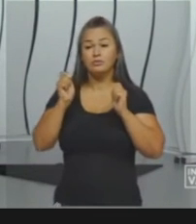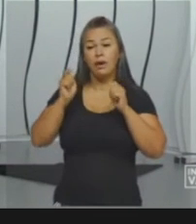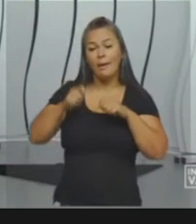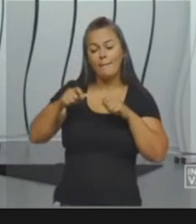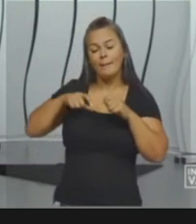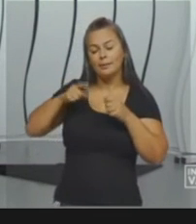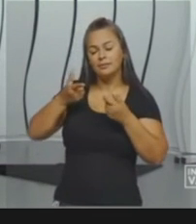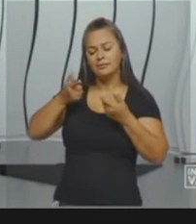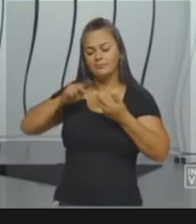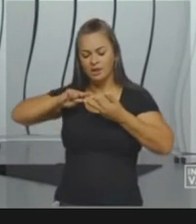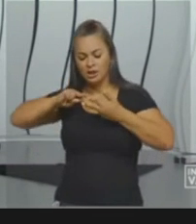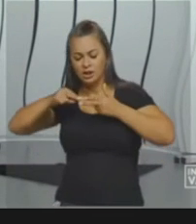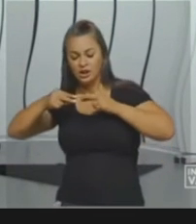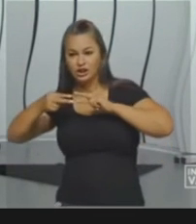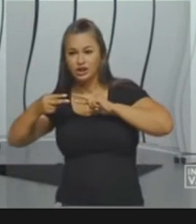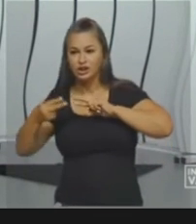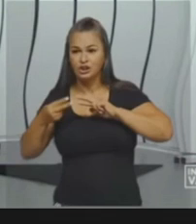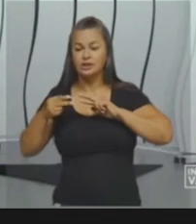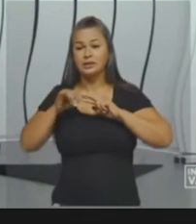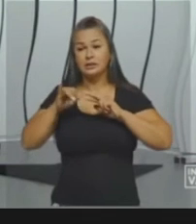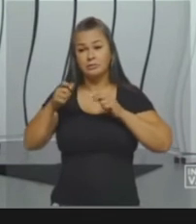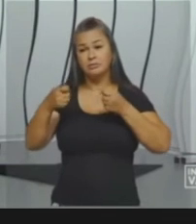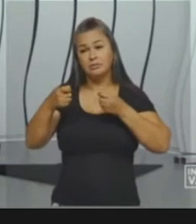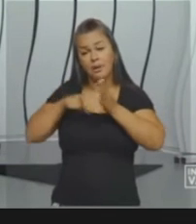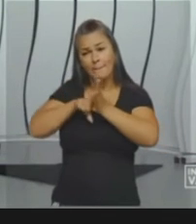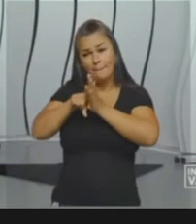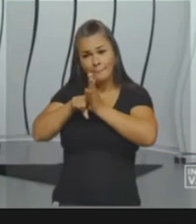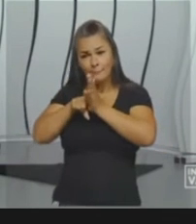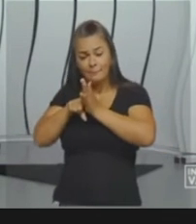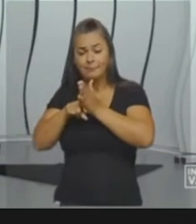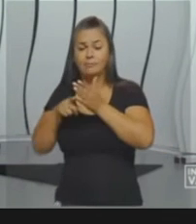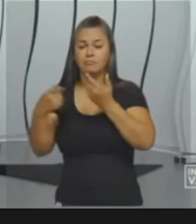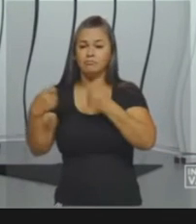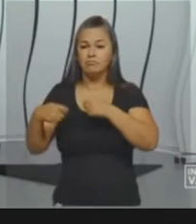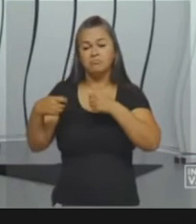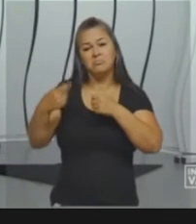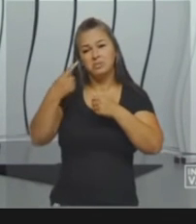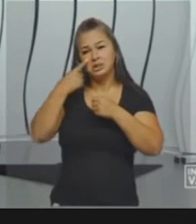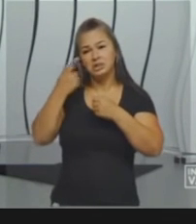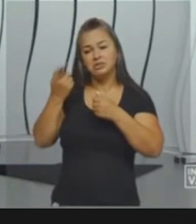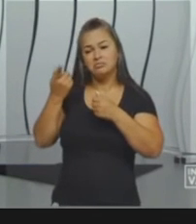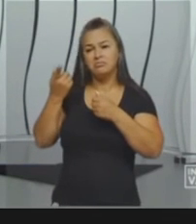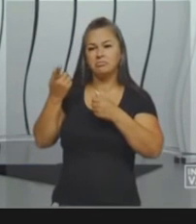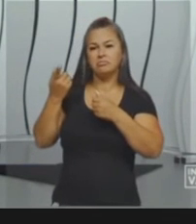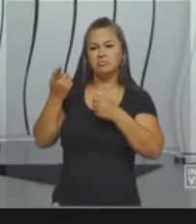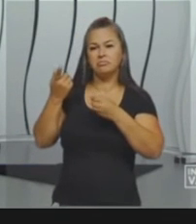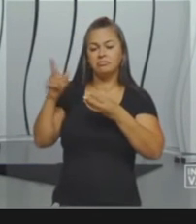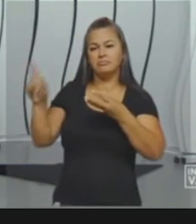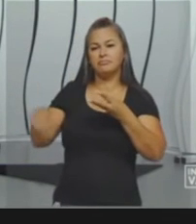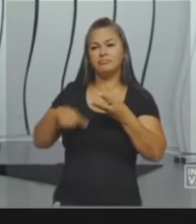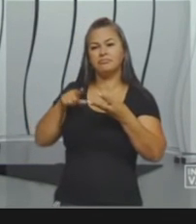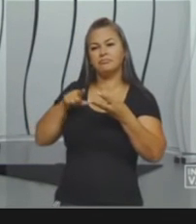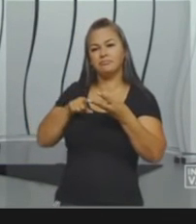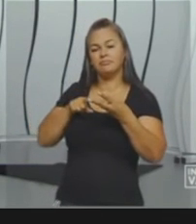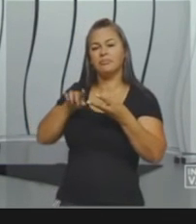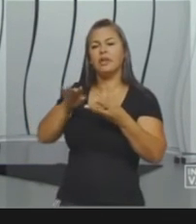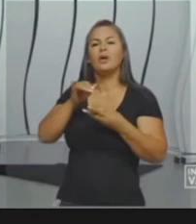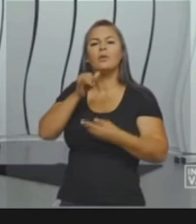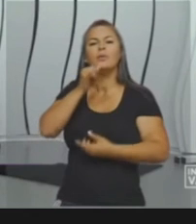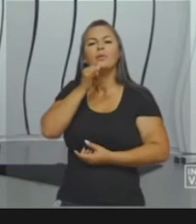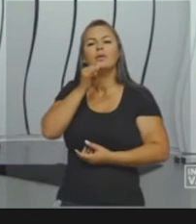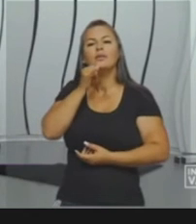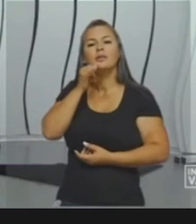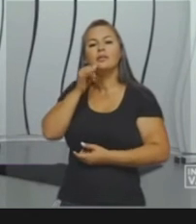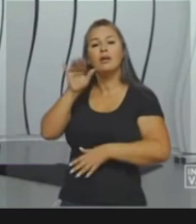genético para dentro de uma célula. E nós sabemos utilizar isso muito bem na ciência. Controle de pragas também. Tem certos vírus que